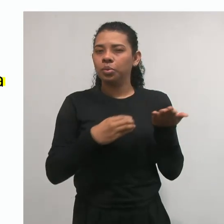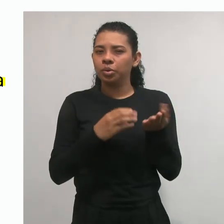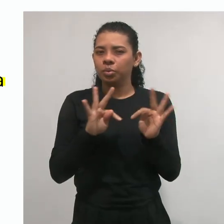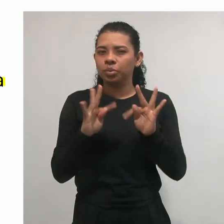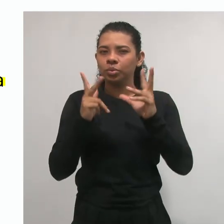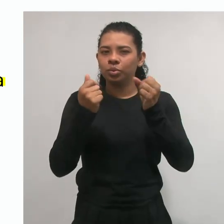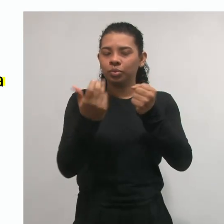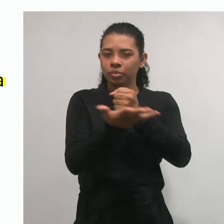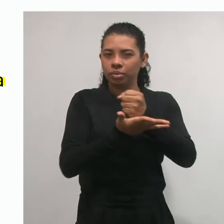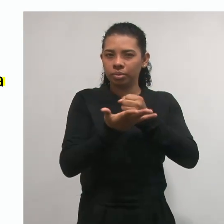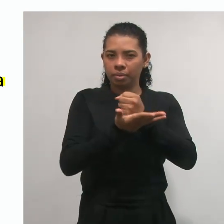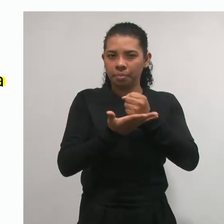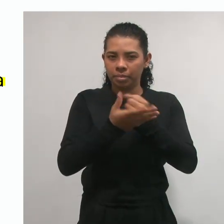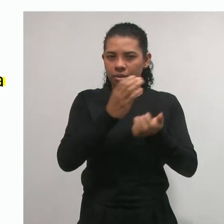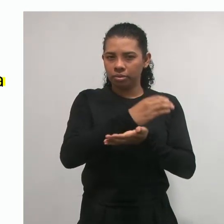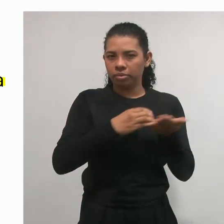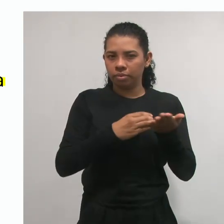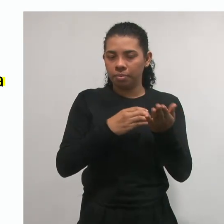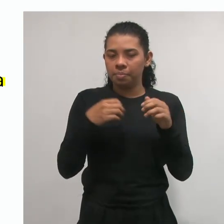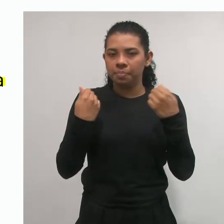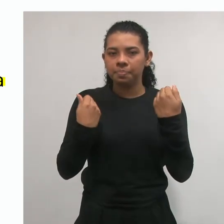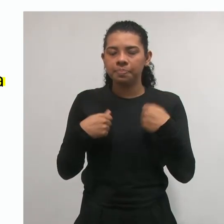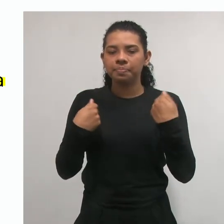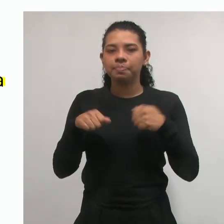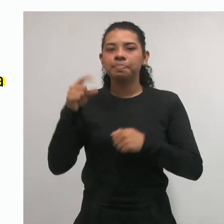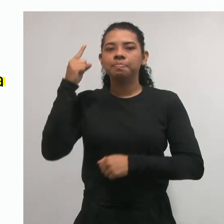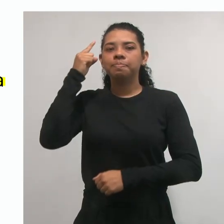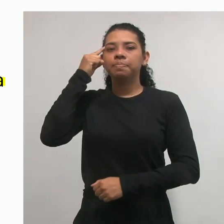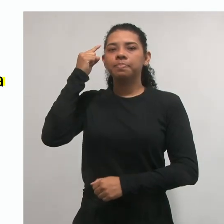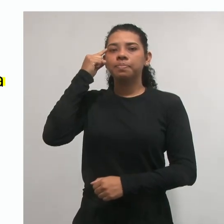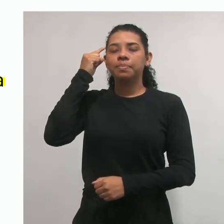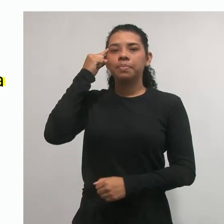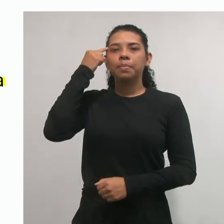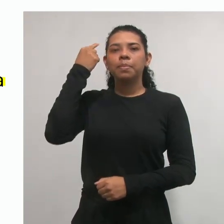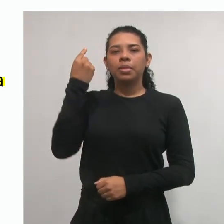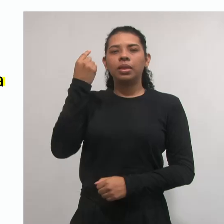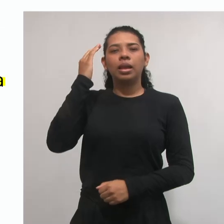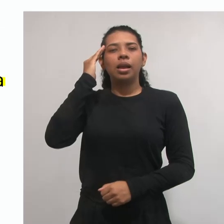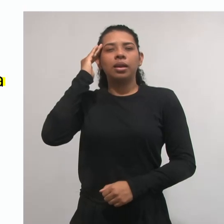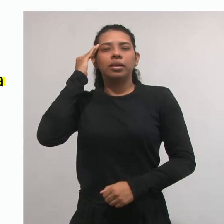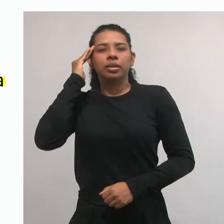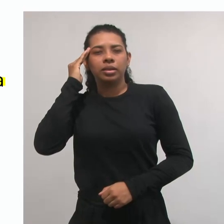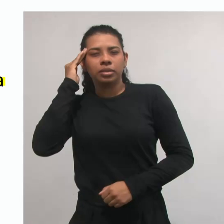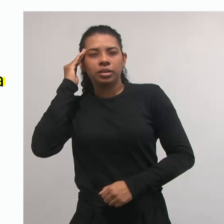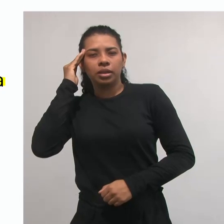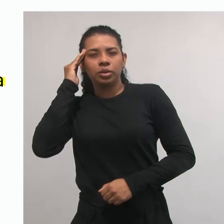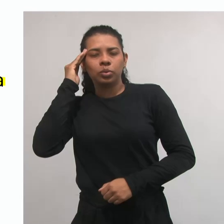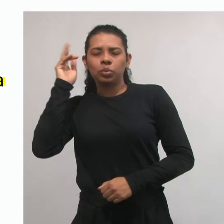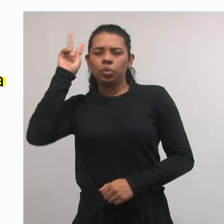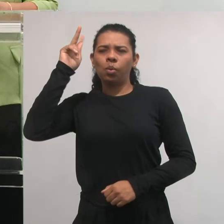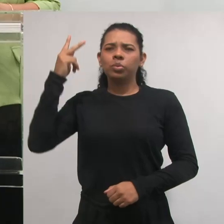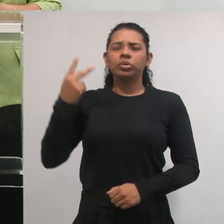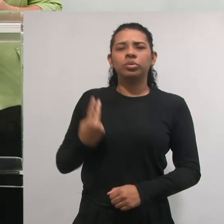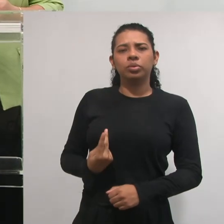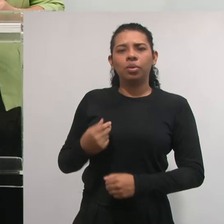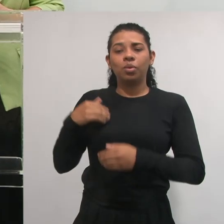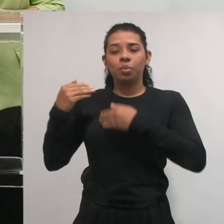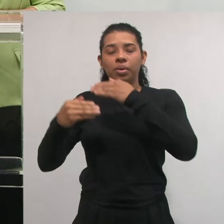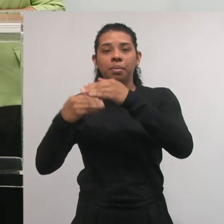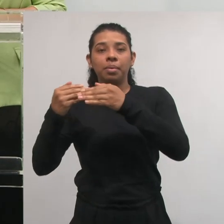currículos. Então, a gente vai pensar essa diversidade entendida aí como uma construção